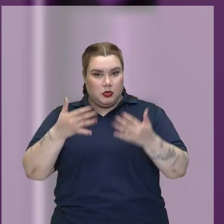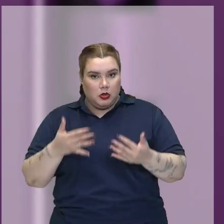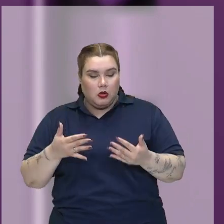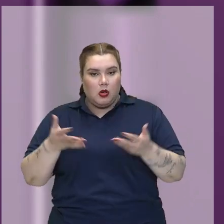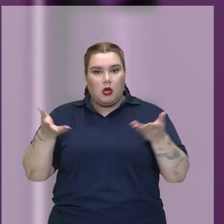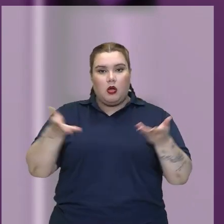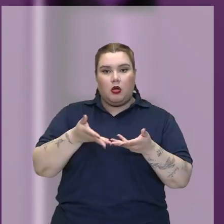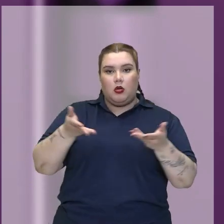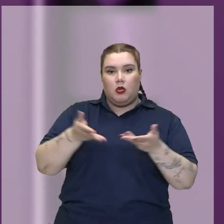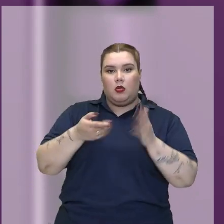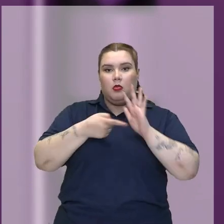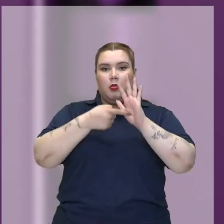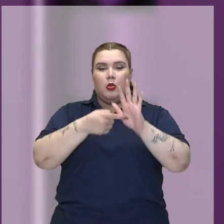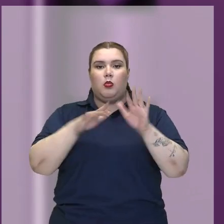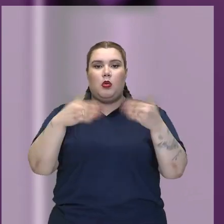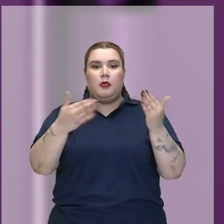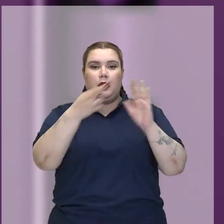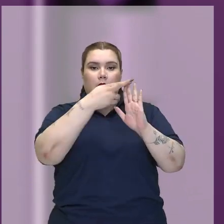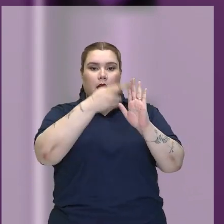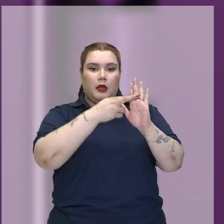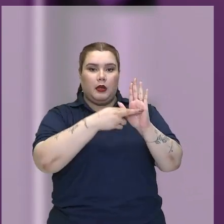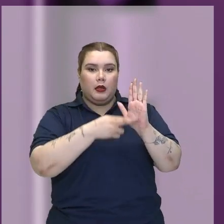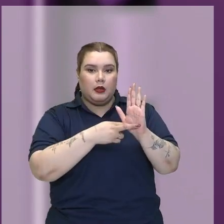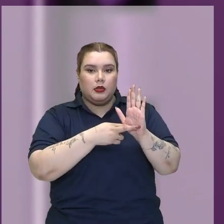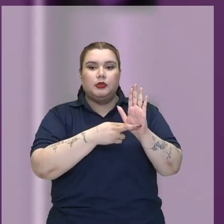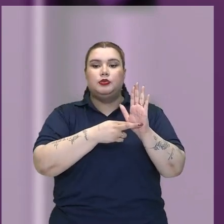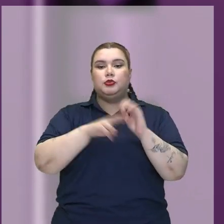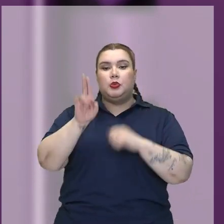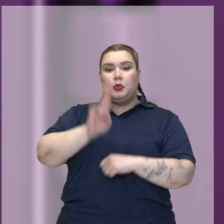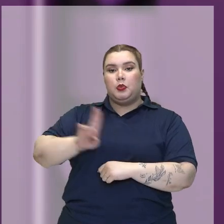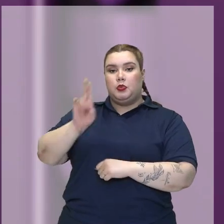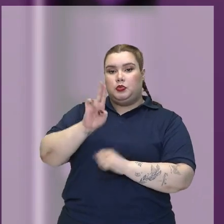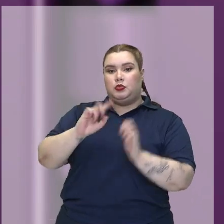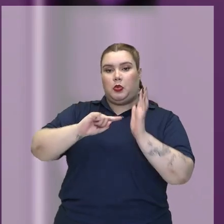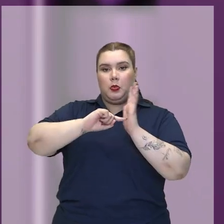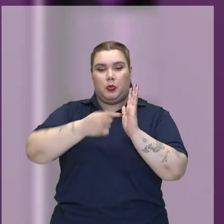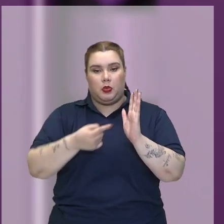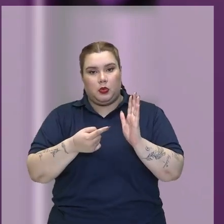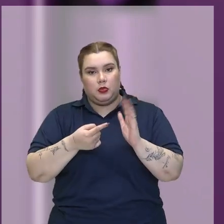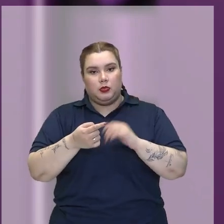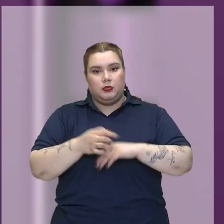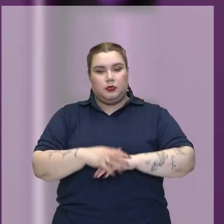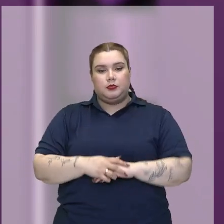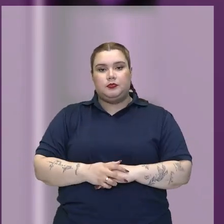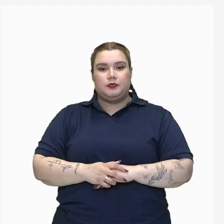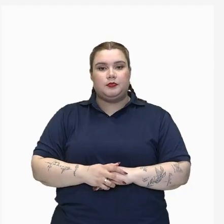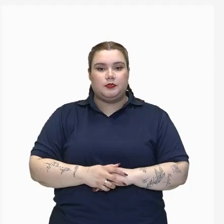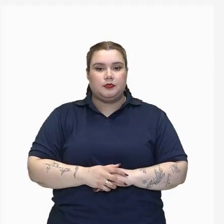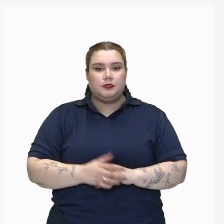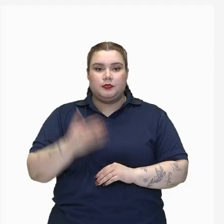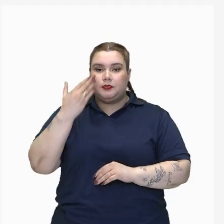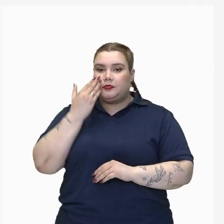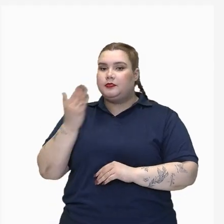vamos, né, às regras que a gente tem aí sobre o ponto. Acompanhe comigo na nossa cartela, olha só.